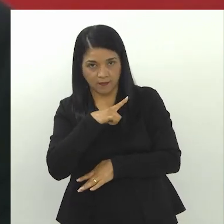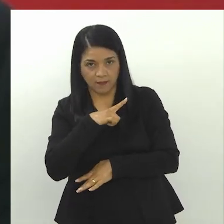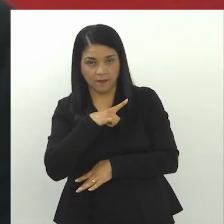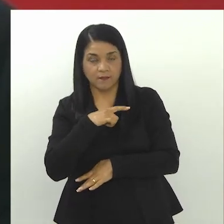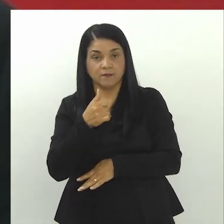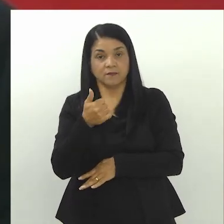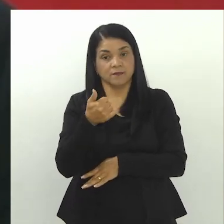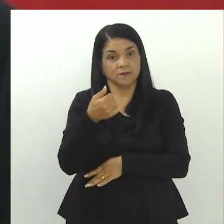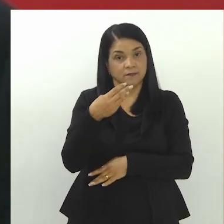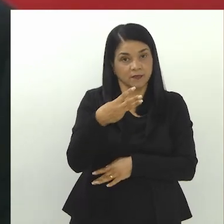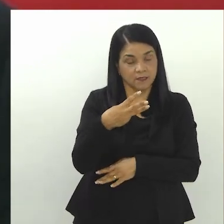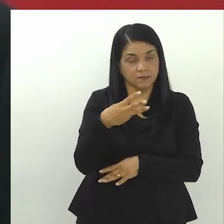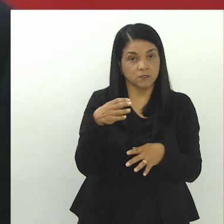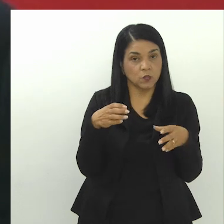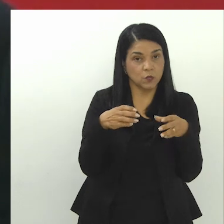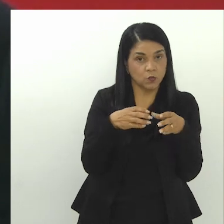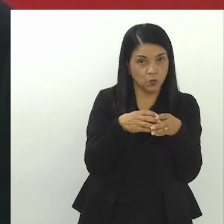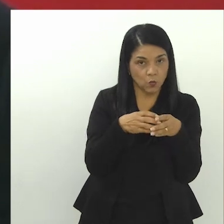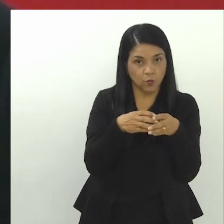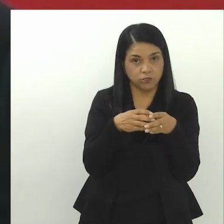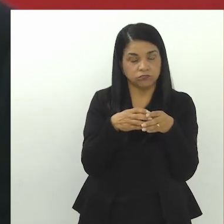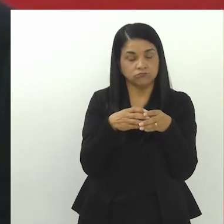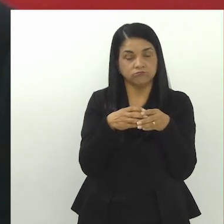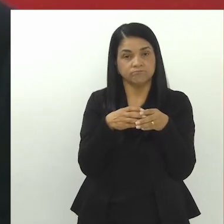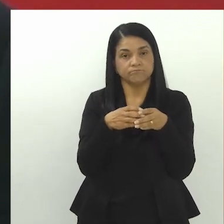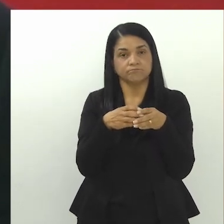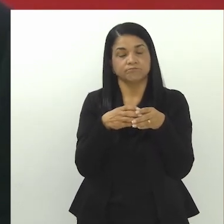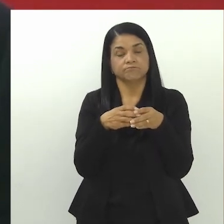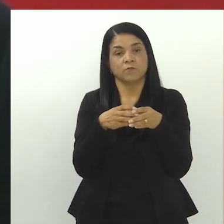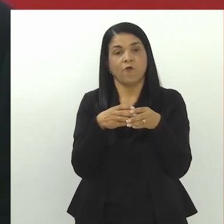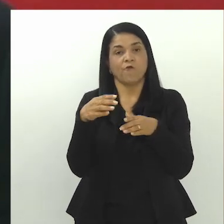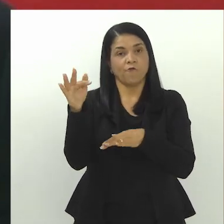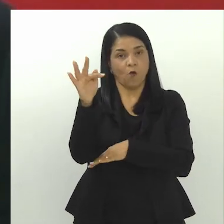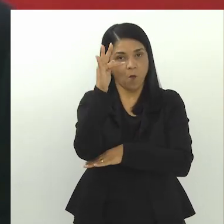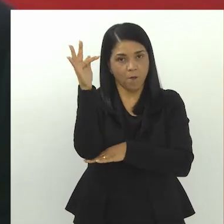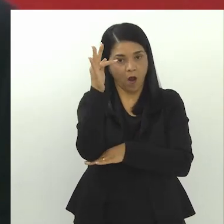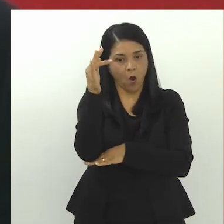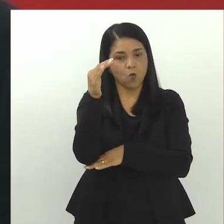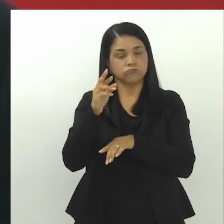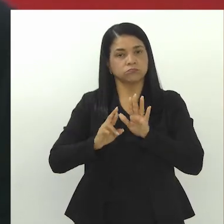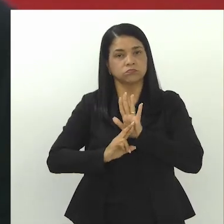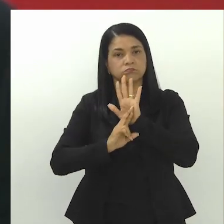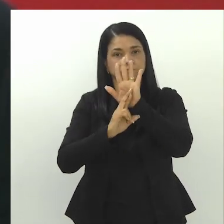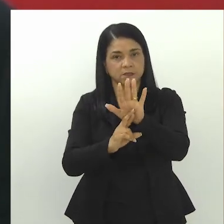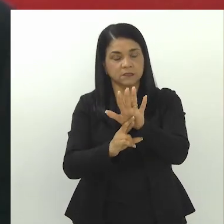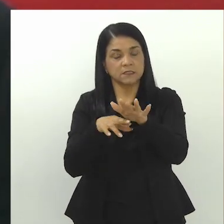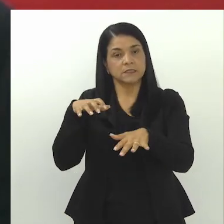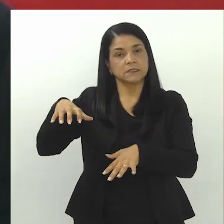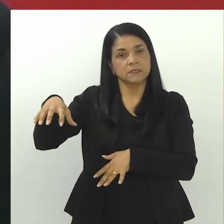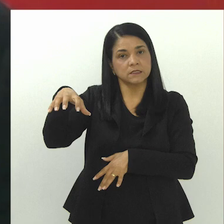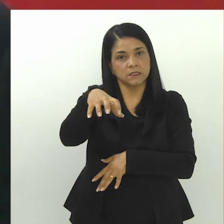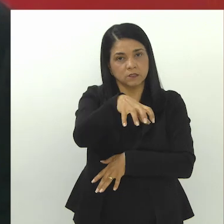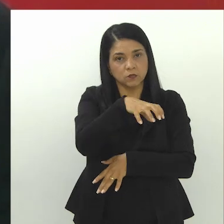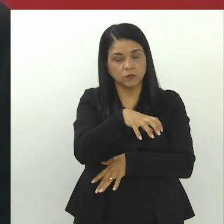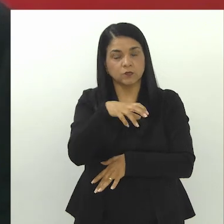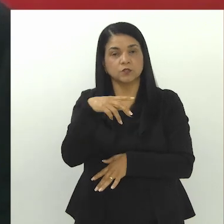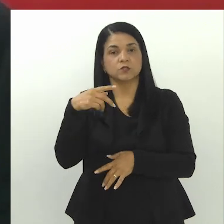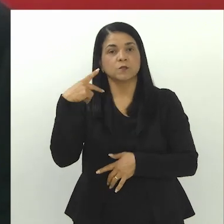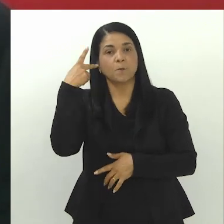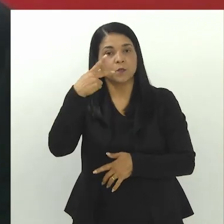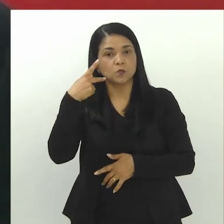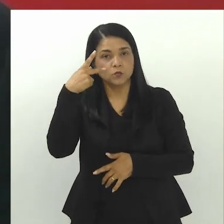há, de 13 grupos formais de engajamento que representam, de alguma forma,